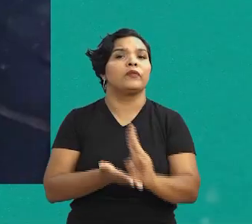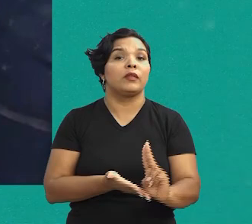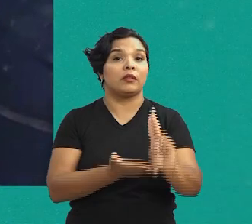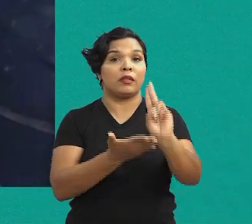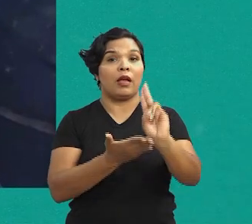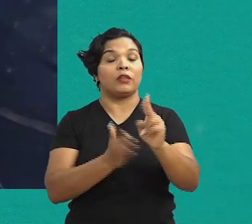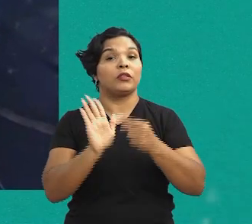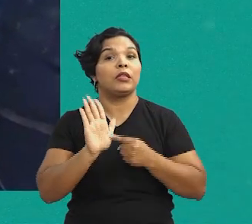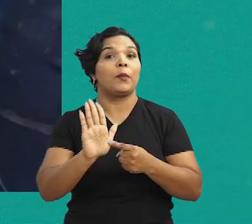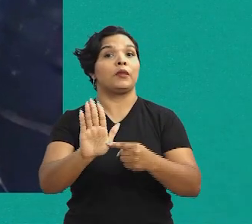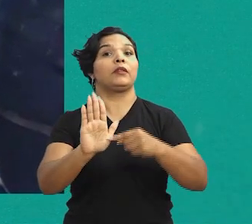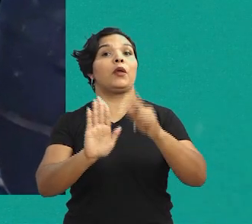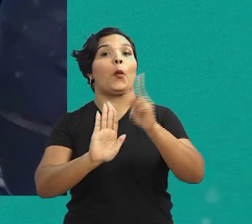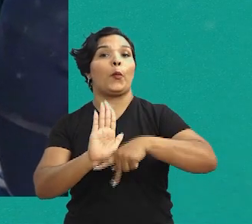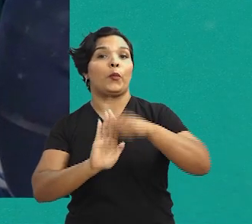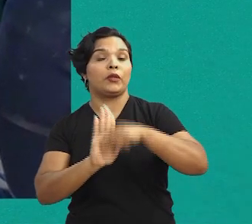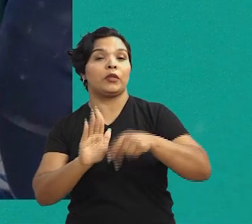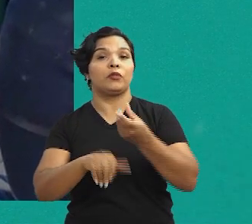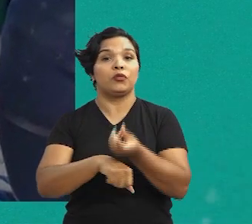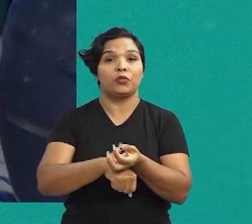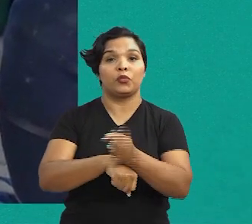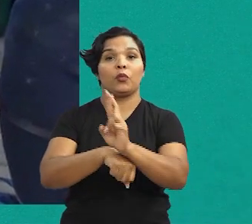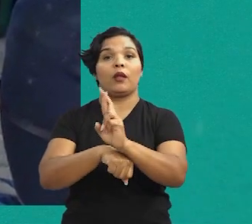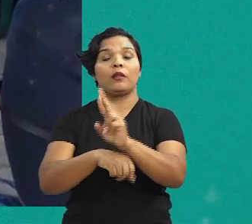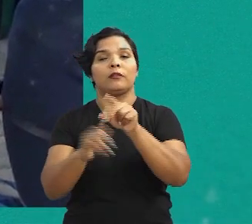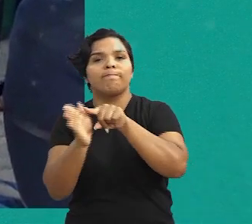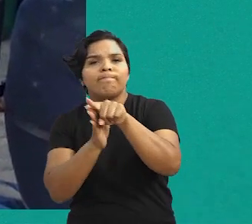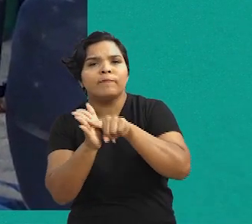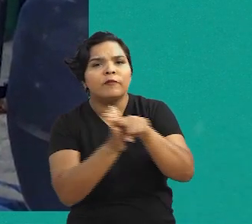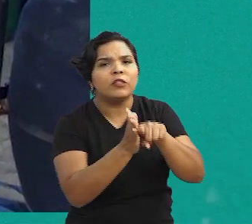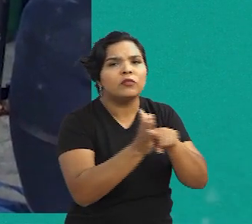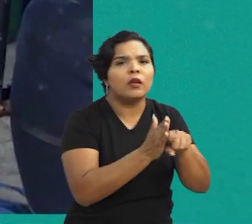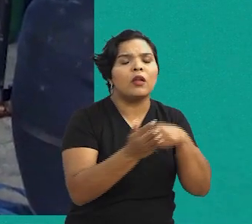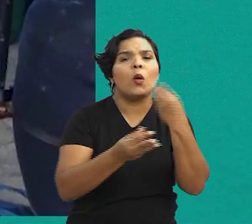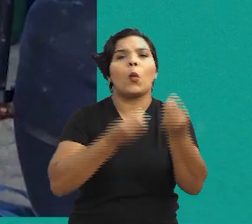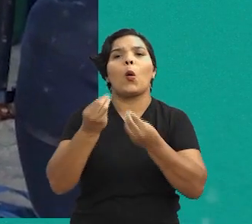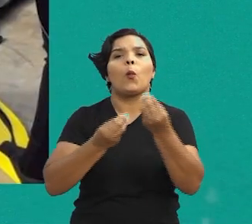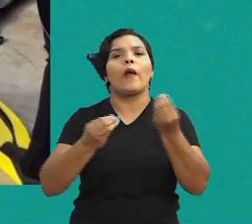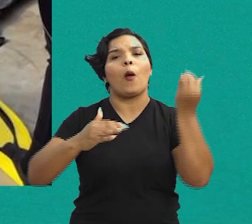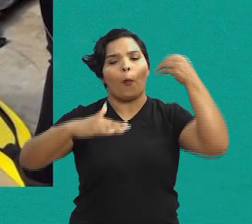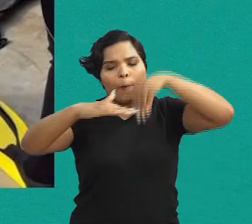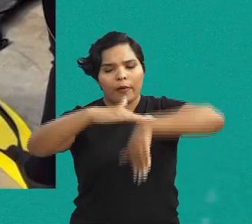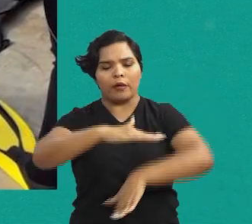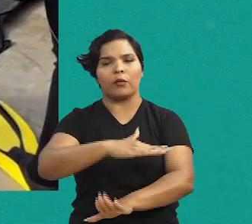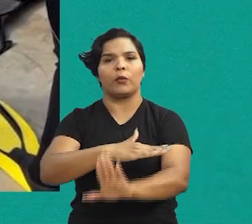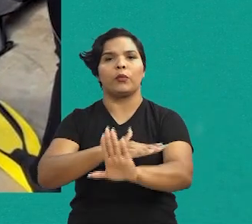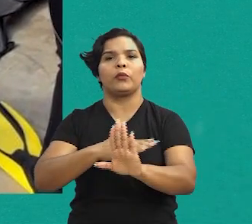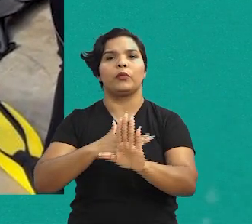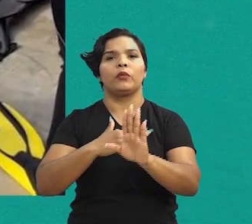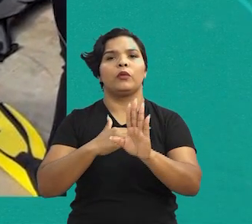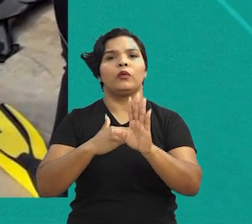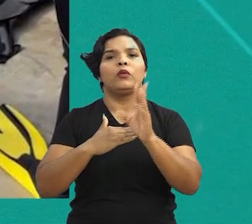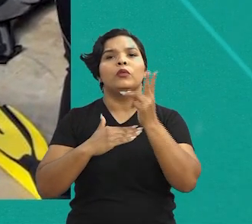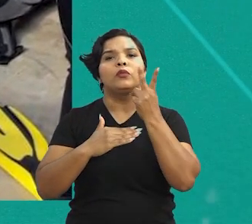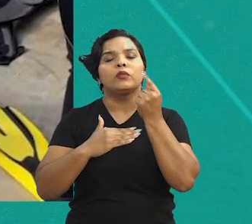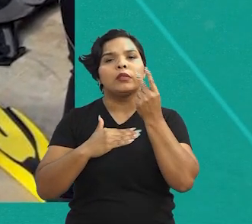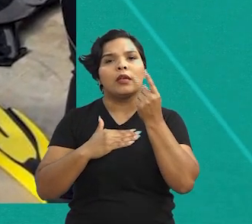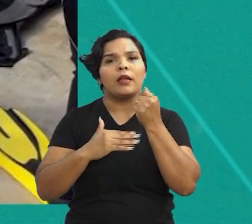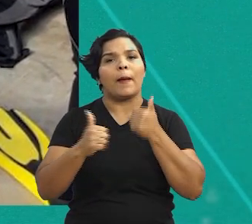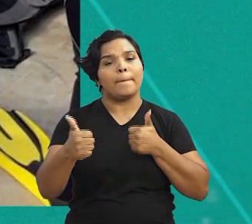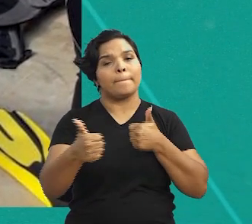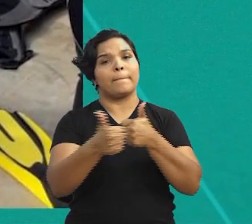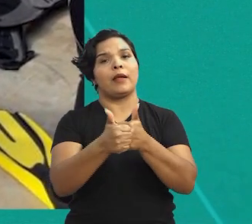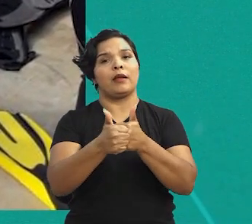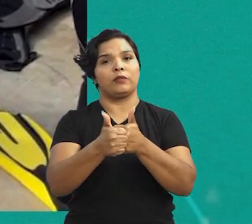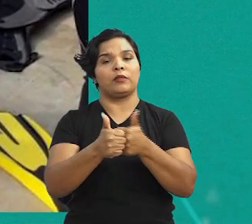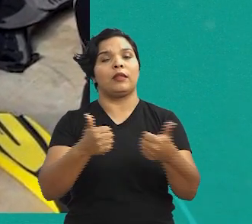procurei a universidade e apresentei um projeto de doutorado onde eu investigaria como é o mergulho aqui no Ceará,